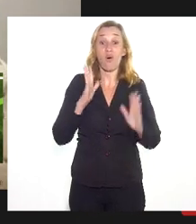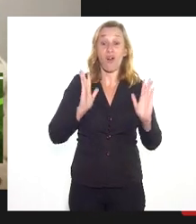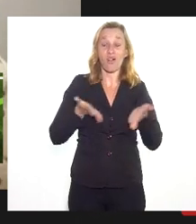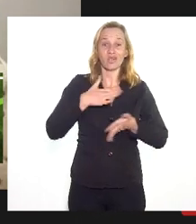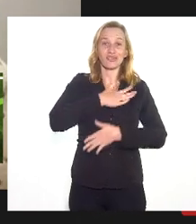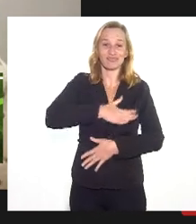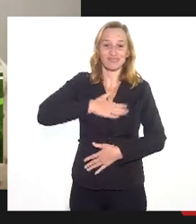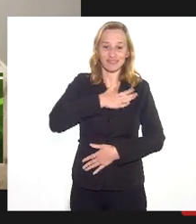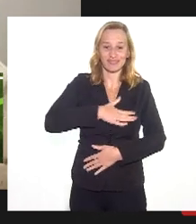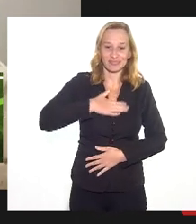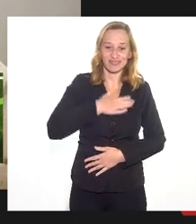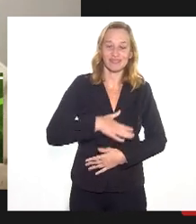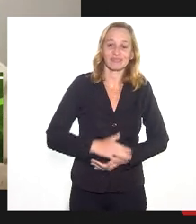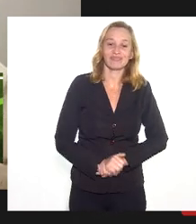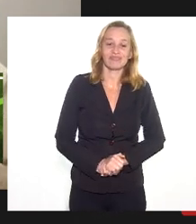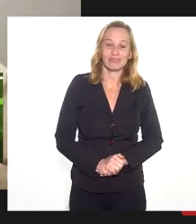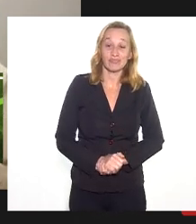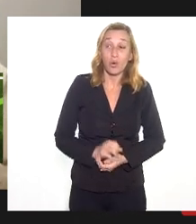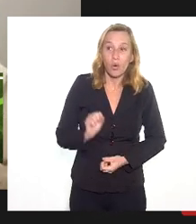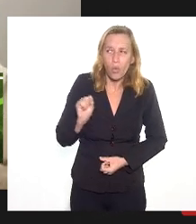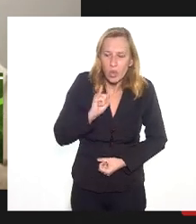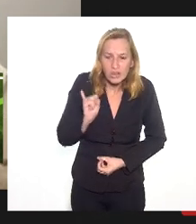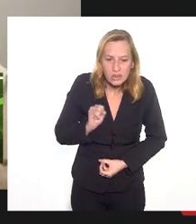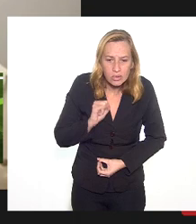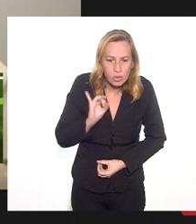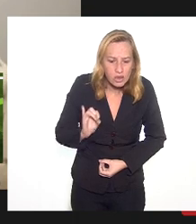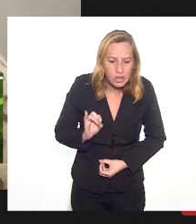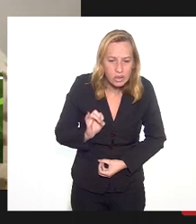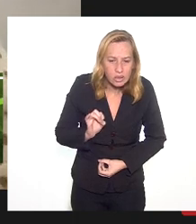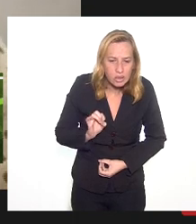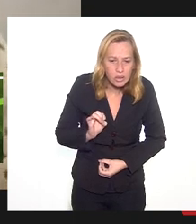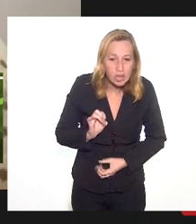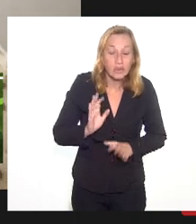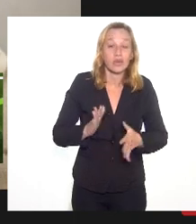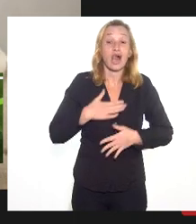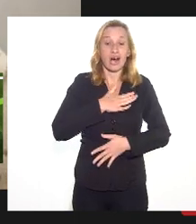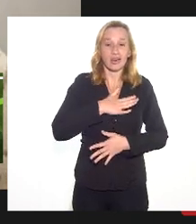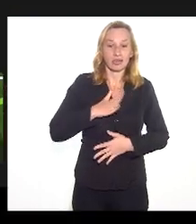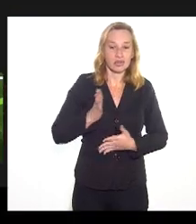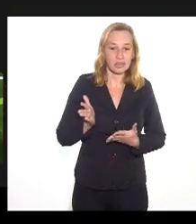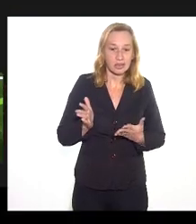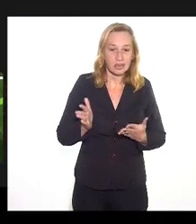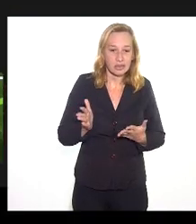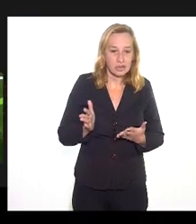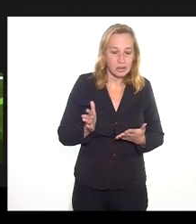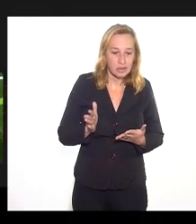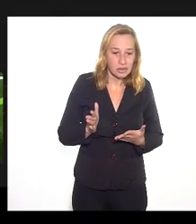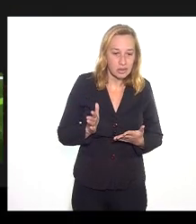gostaria de passar... Pois não? Alguém está tentando falar? Agora eu gostaria...